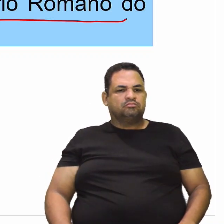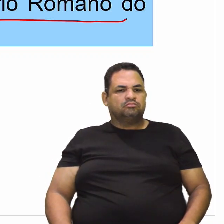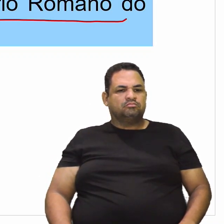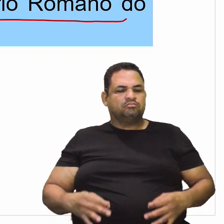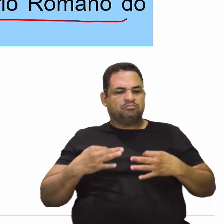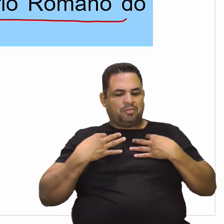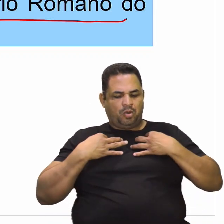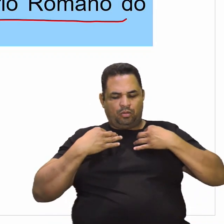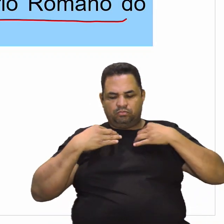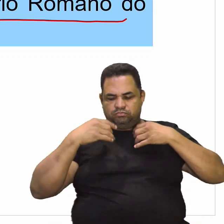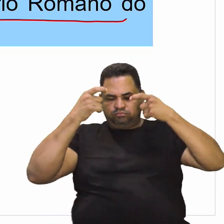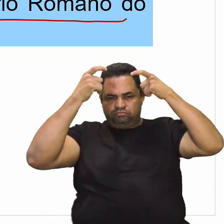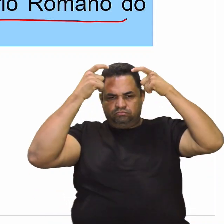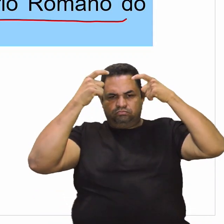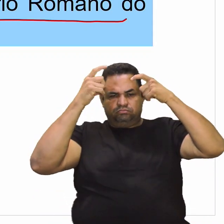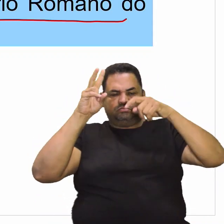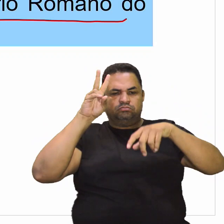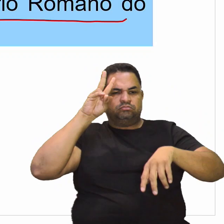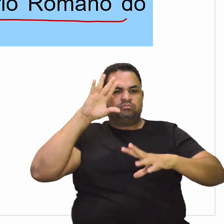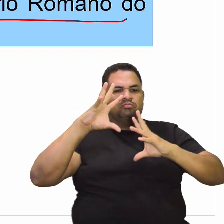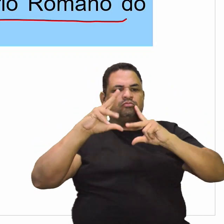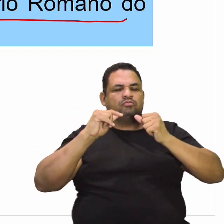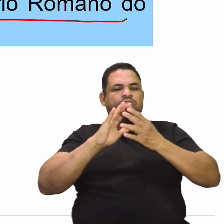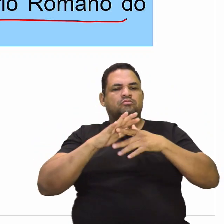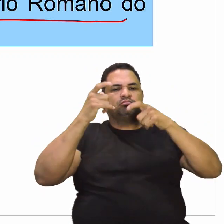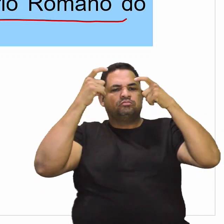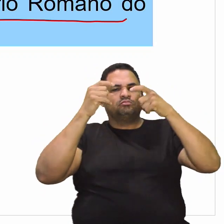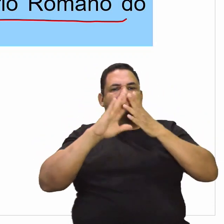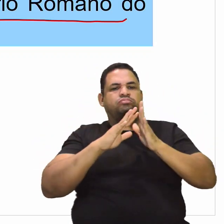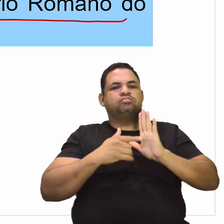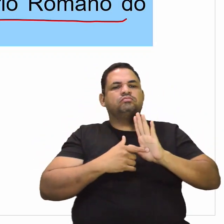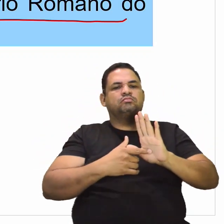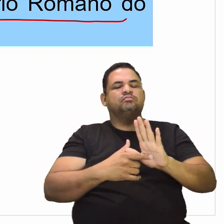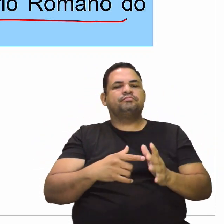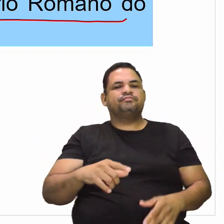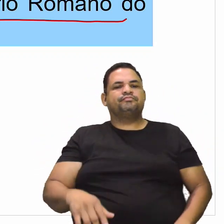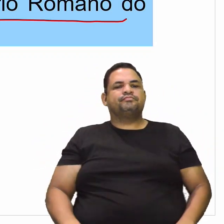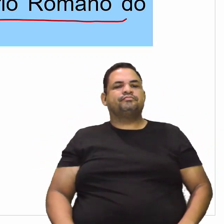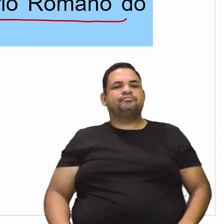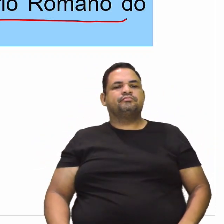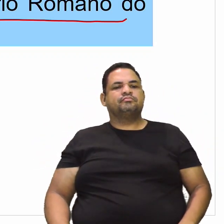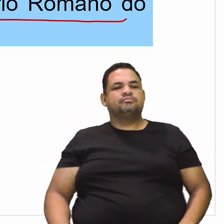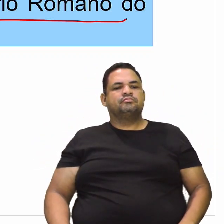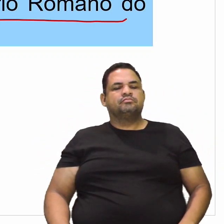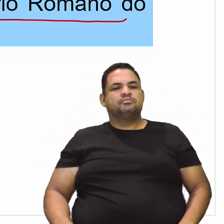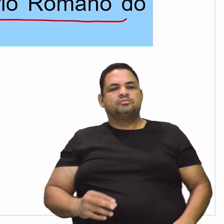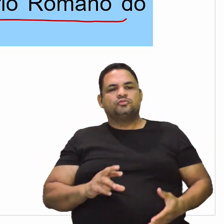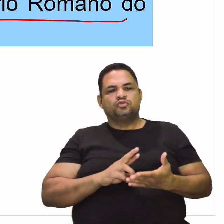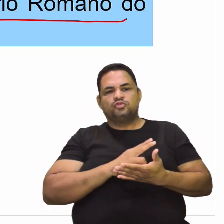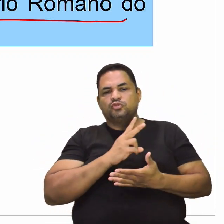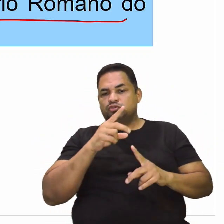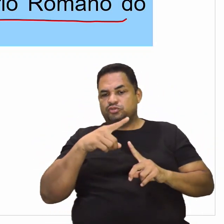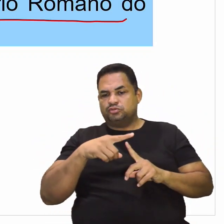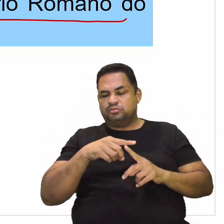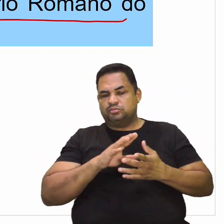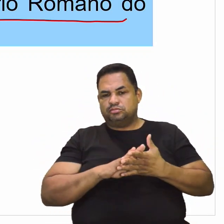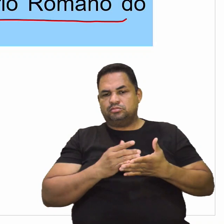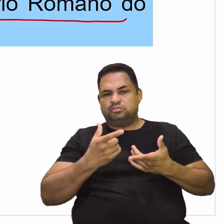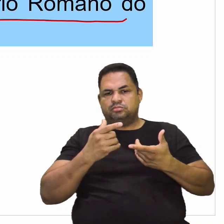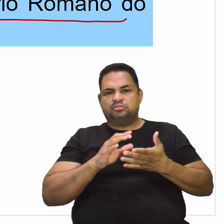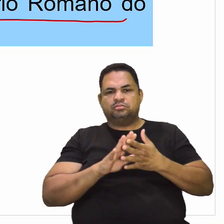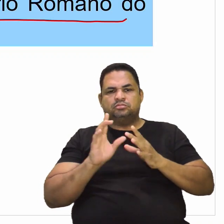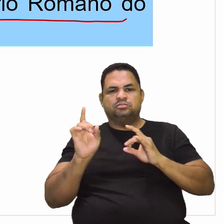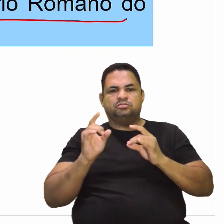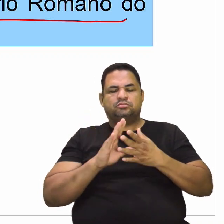majestático. Lembra que todos os reinos que eu mostrei, tanto o merovingio como o carolíngio,